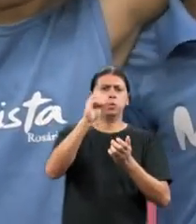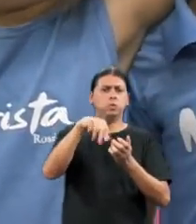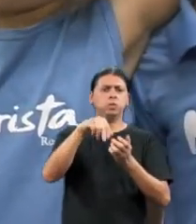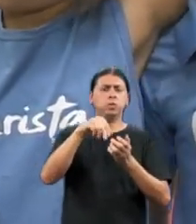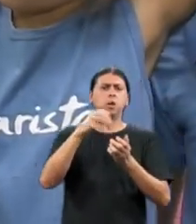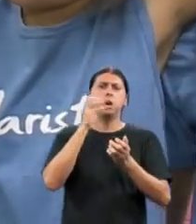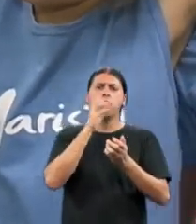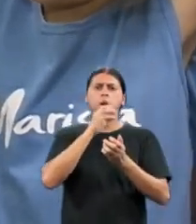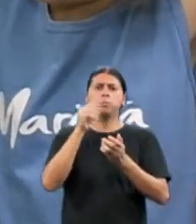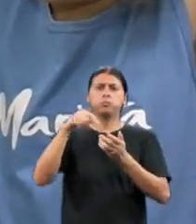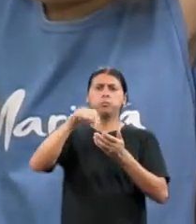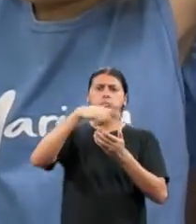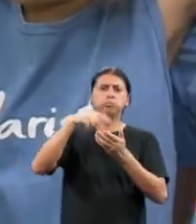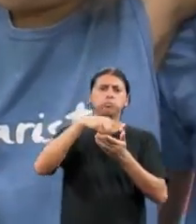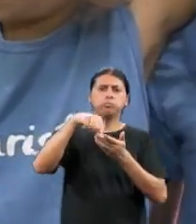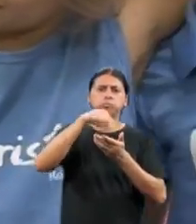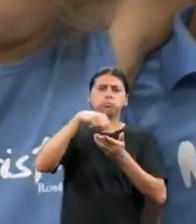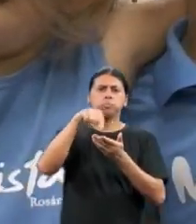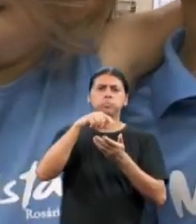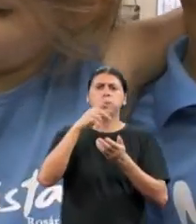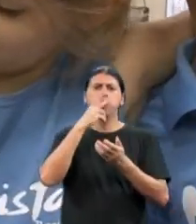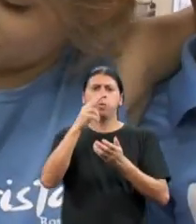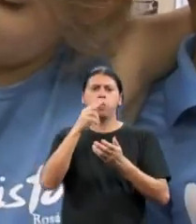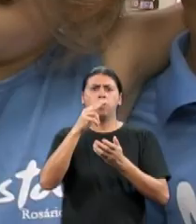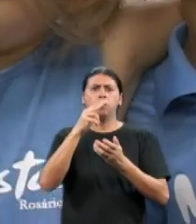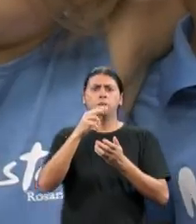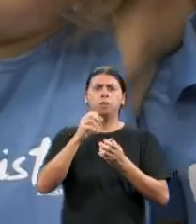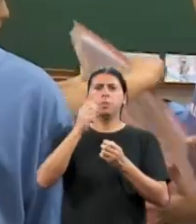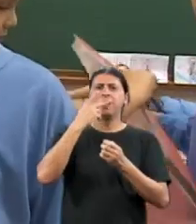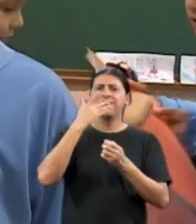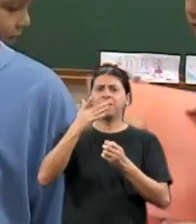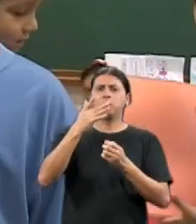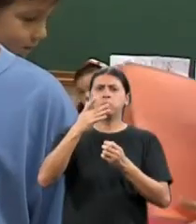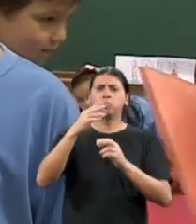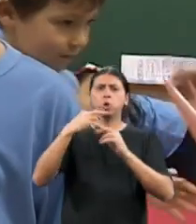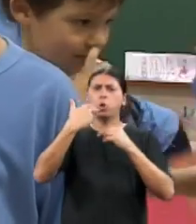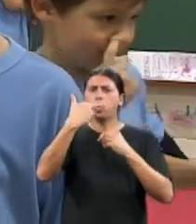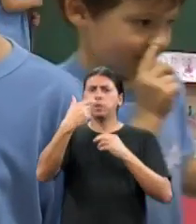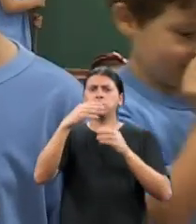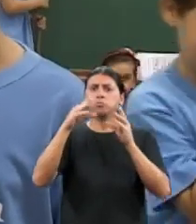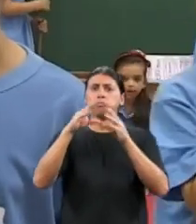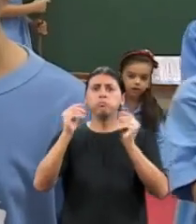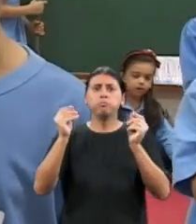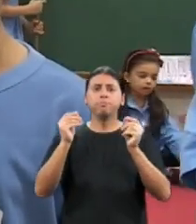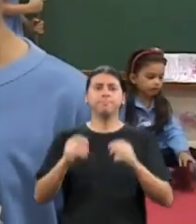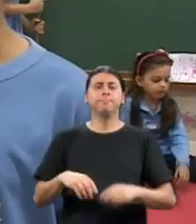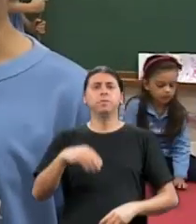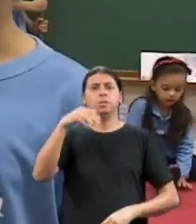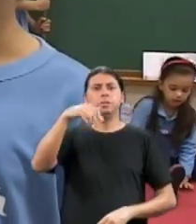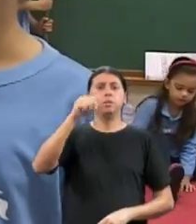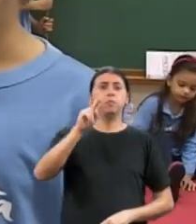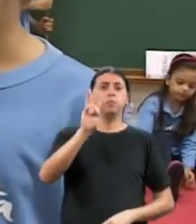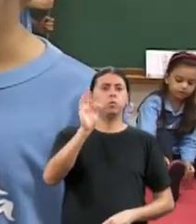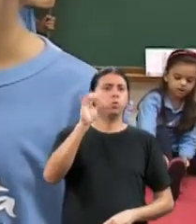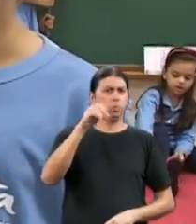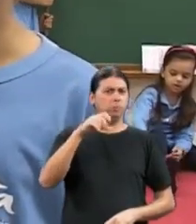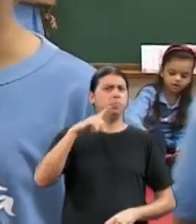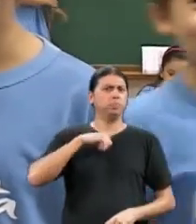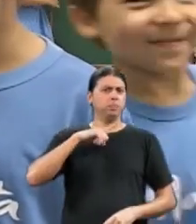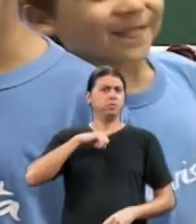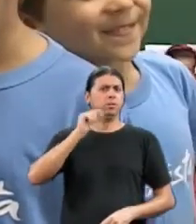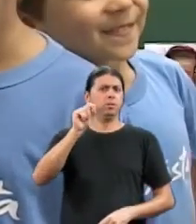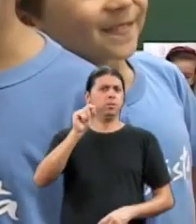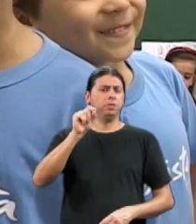bem rápido. Aí vai ficar que nem um ar branco. O disco de Newton foi